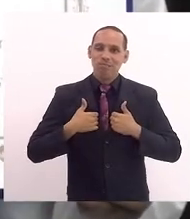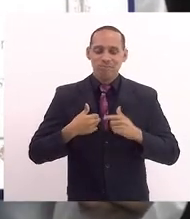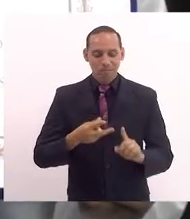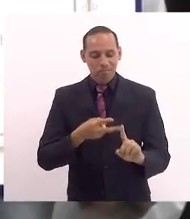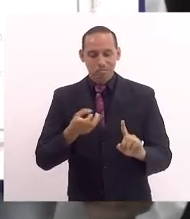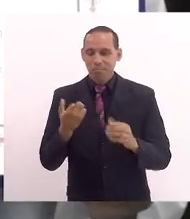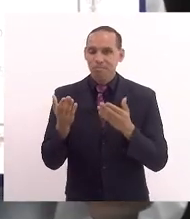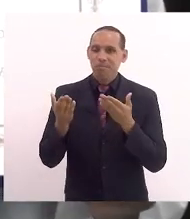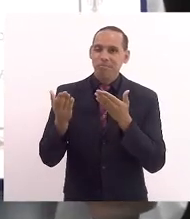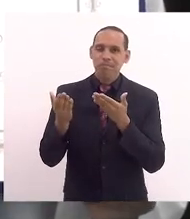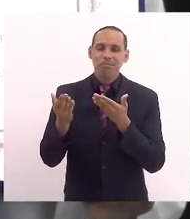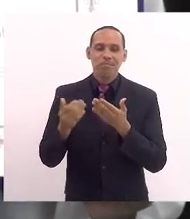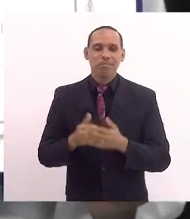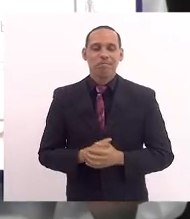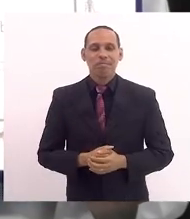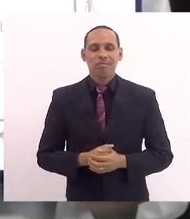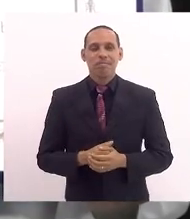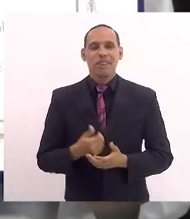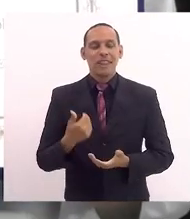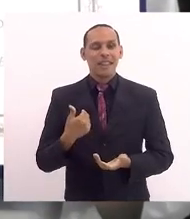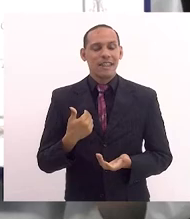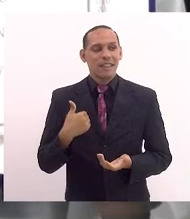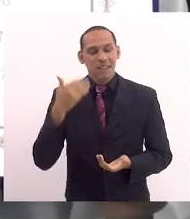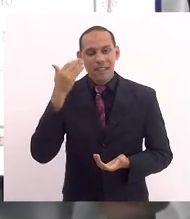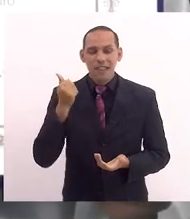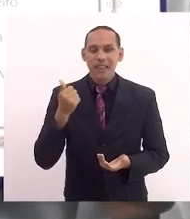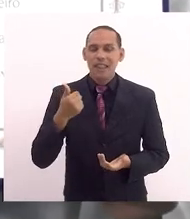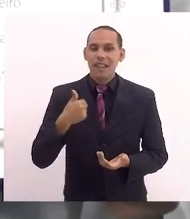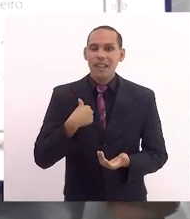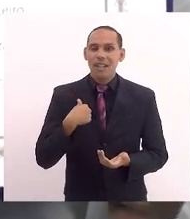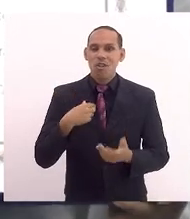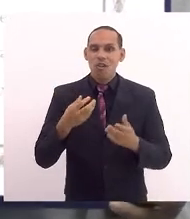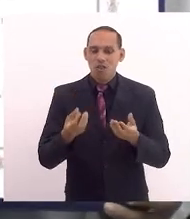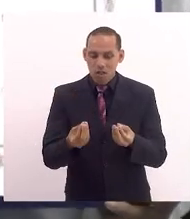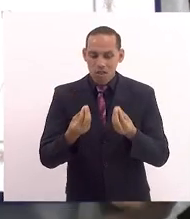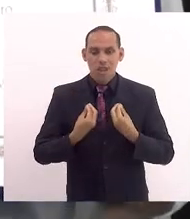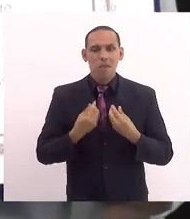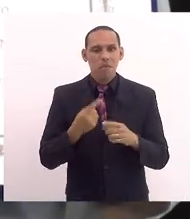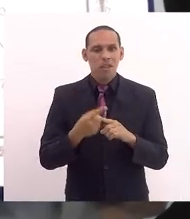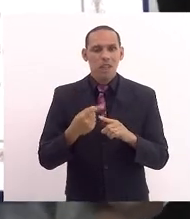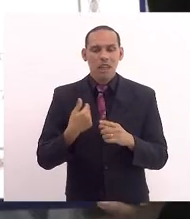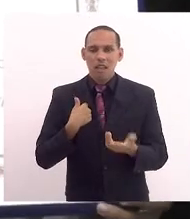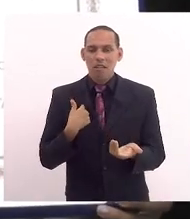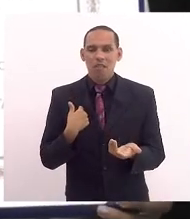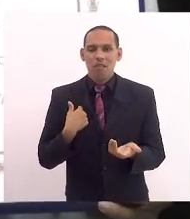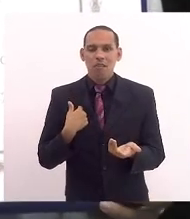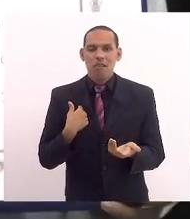reconhecimento. Sei que eu não tô recebendo essa medalha só pelo fato de